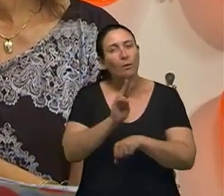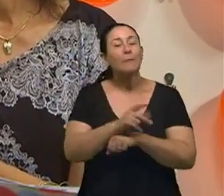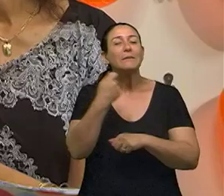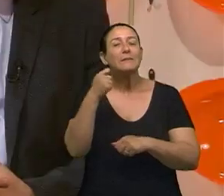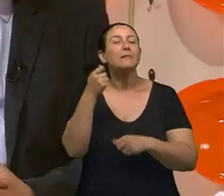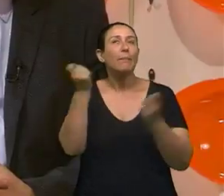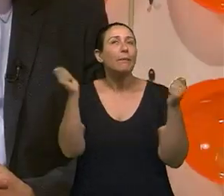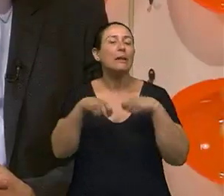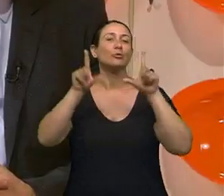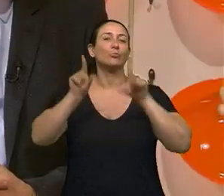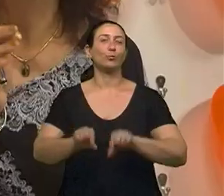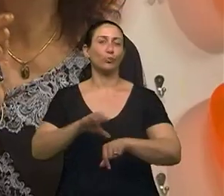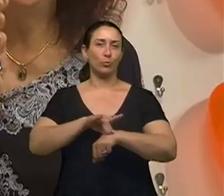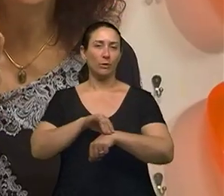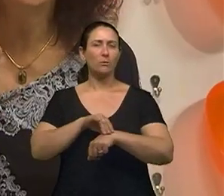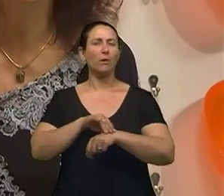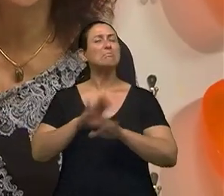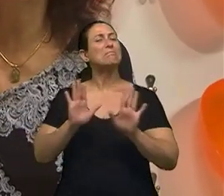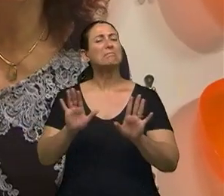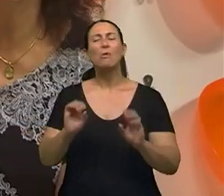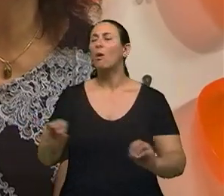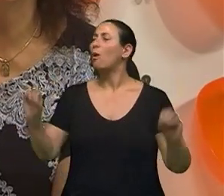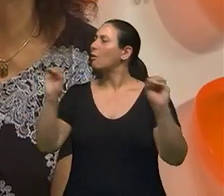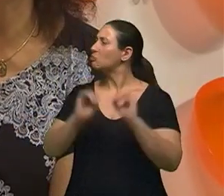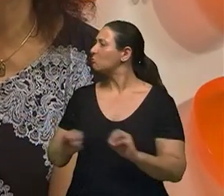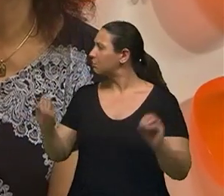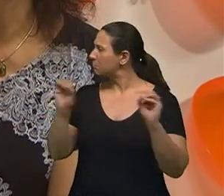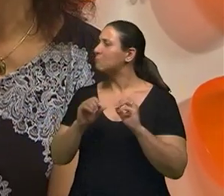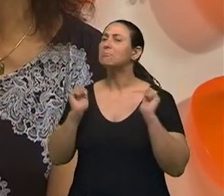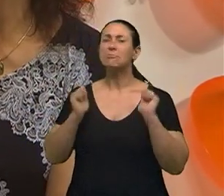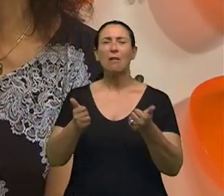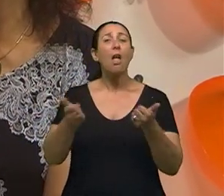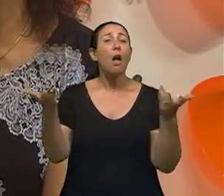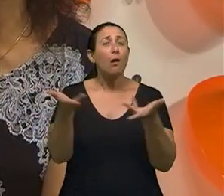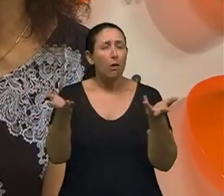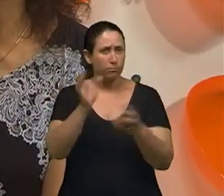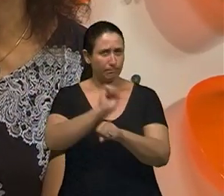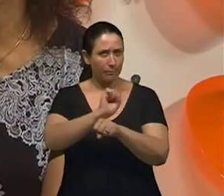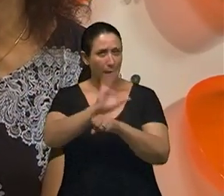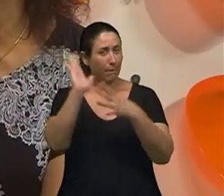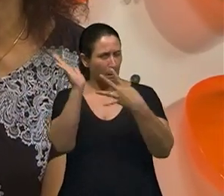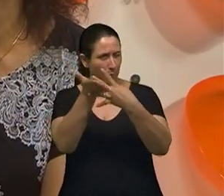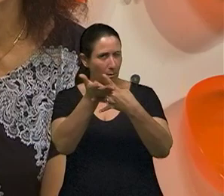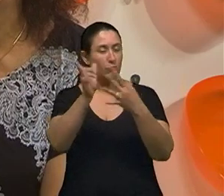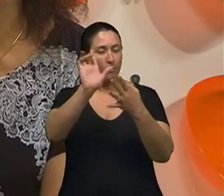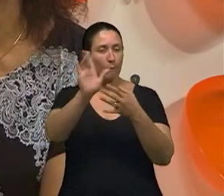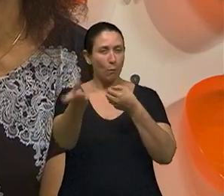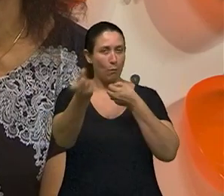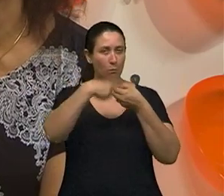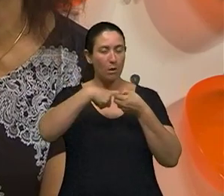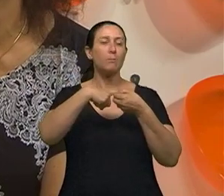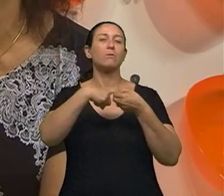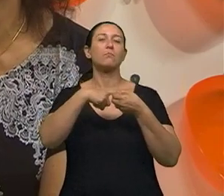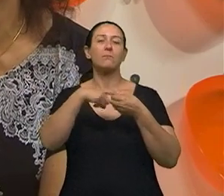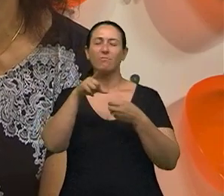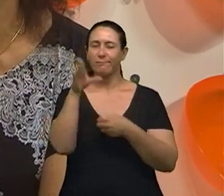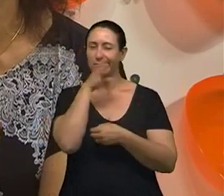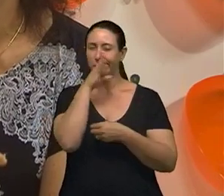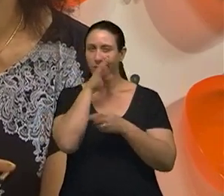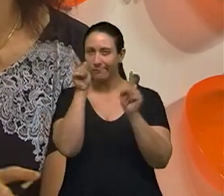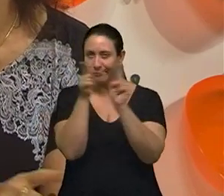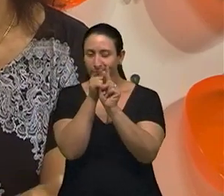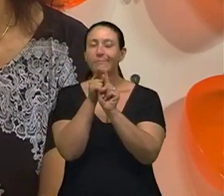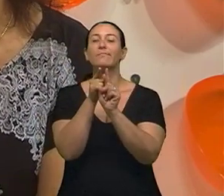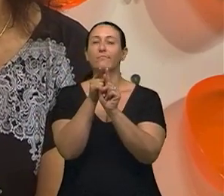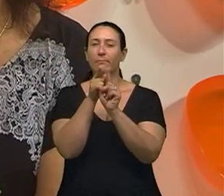aparecimento da doença olha olha aqui ótimo o nosso primeiro bloco né pois nós vamos a um pequeno intervalo e nós já voltamos o nosso intervalo é bastante